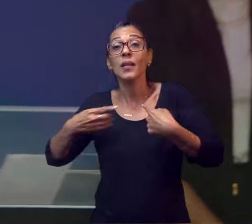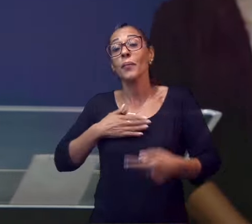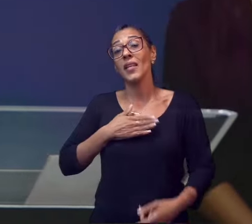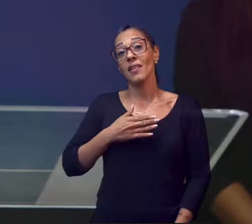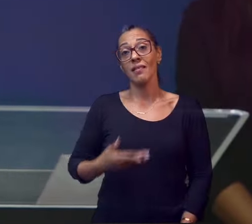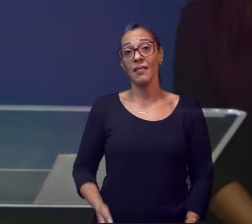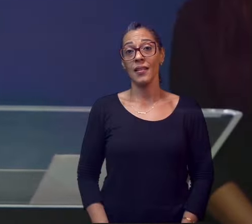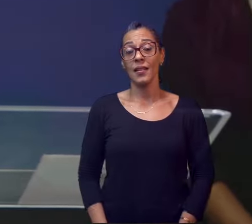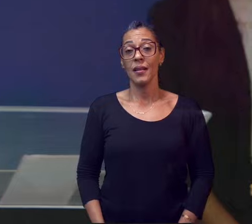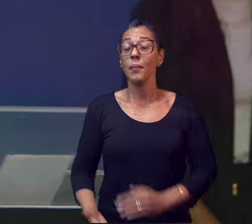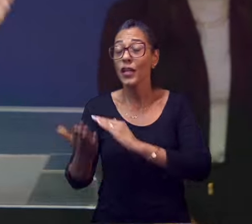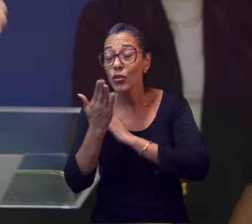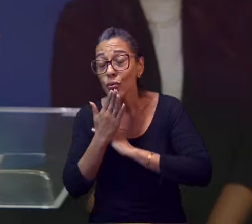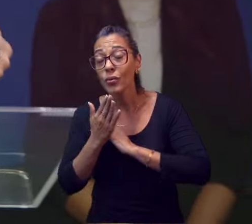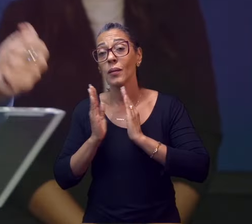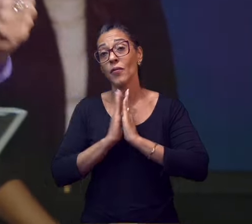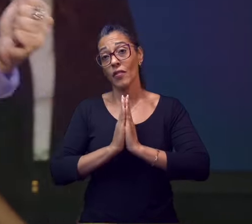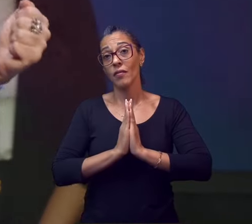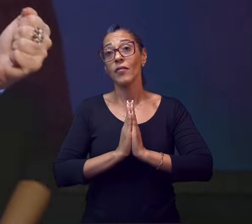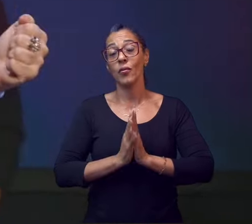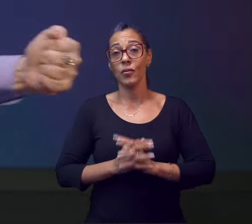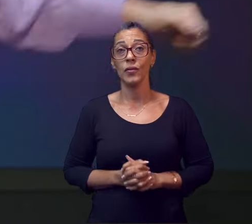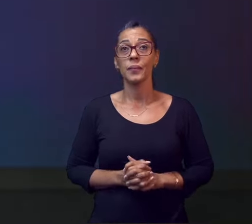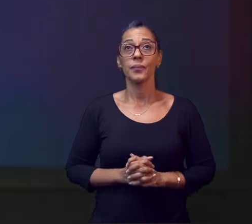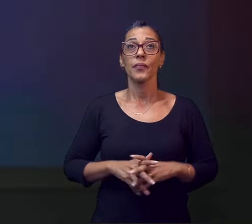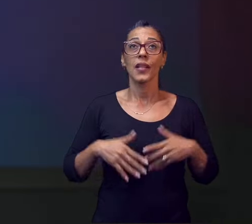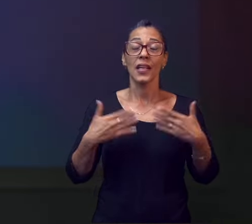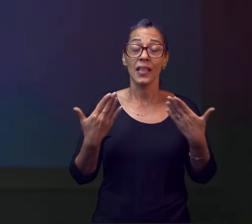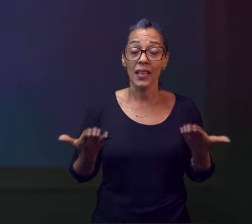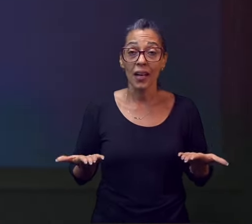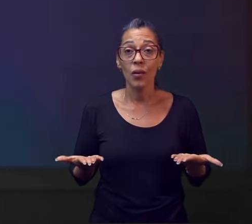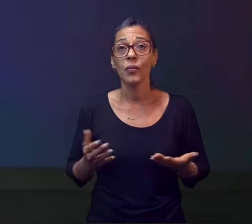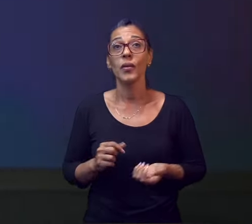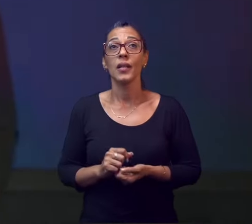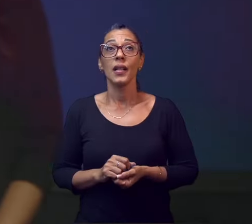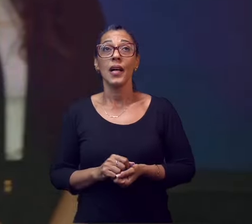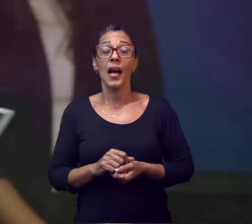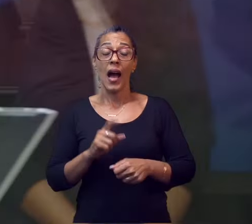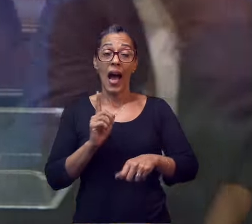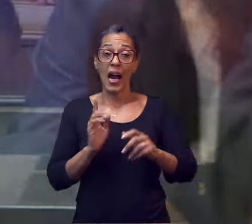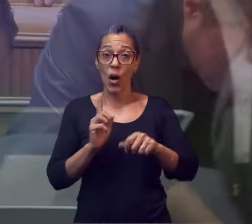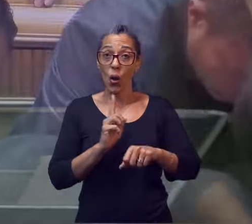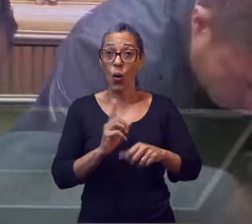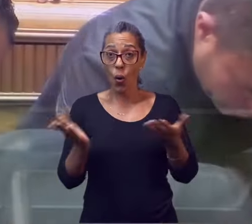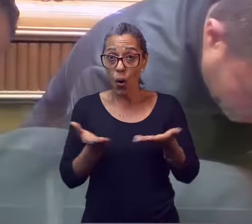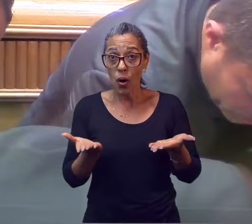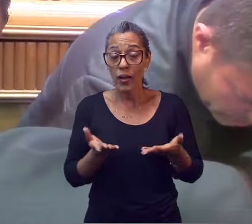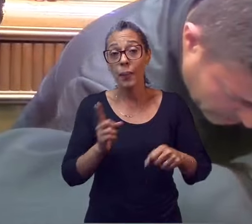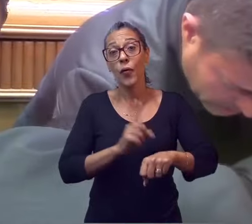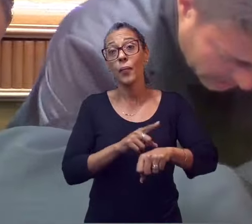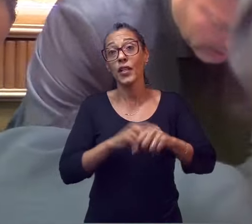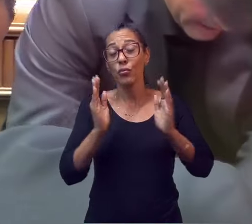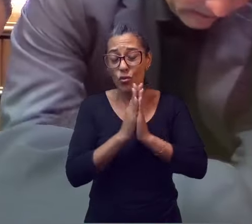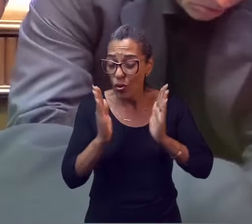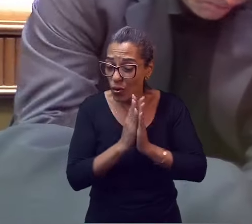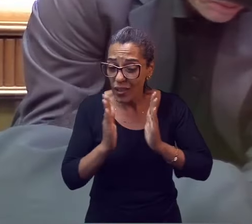70 anos atrás foram nessa nação por isso vamos agora orar ao Senhor pai